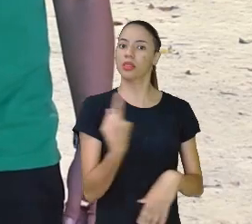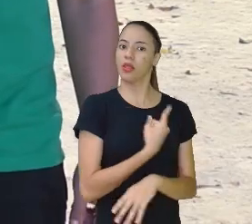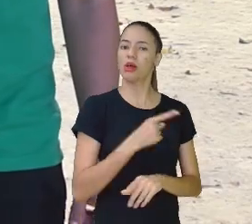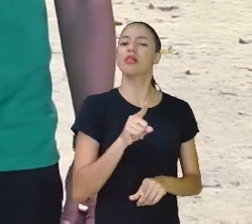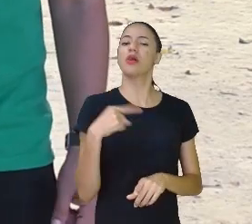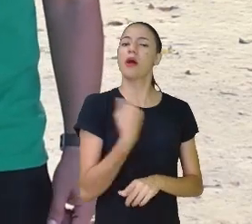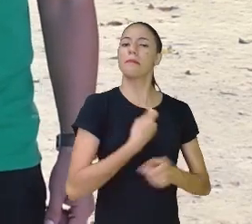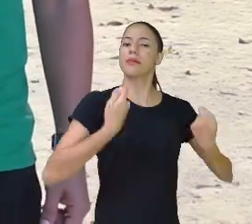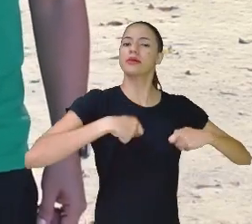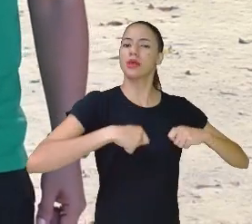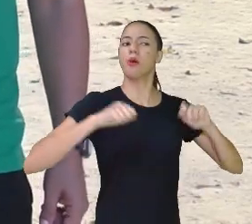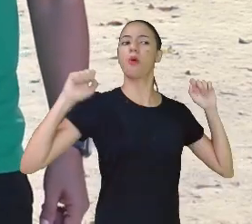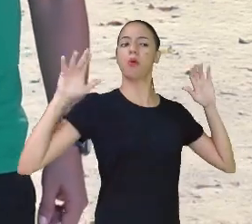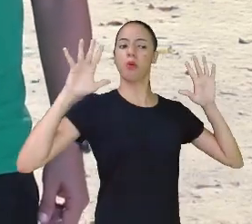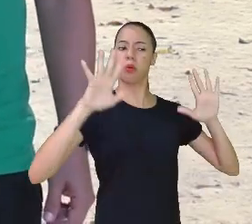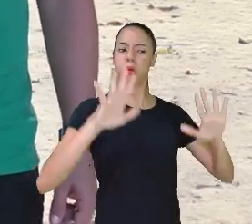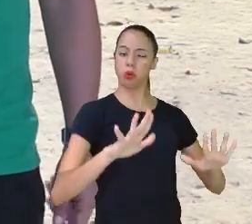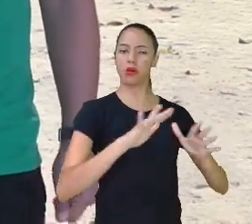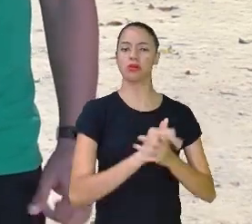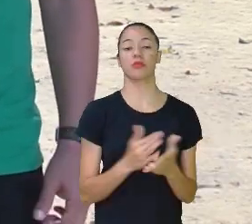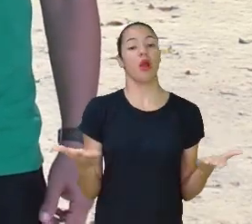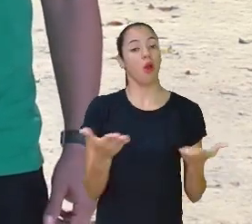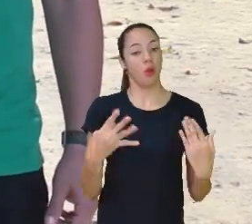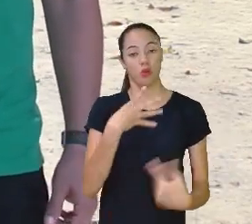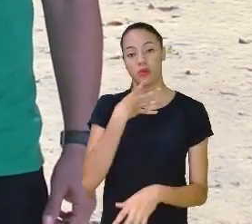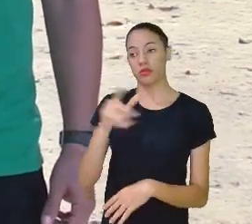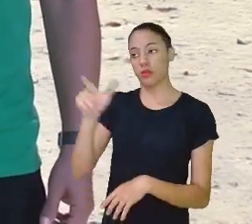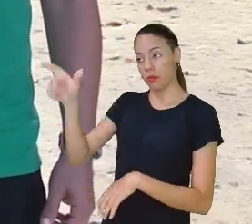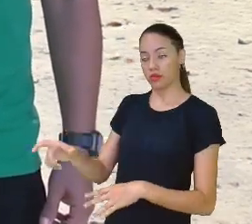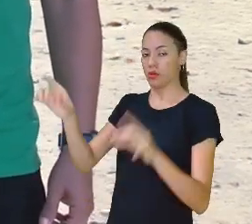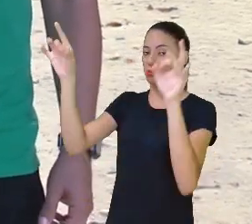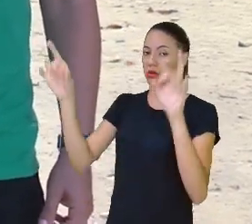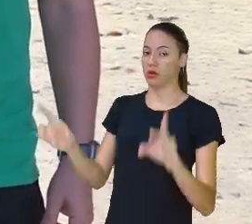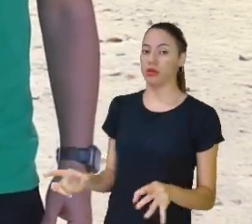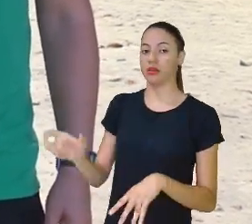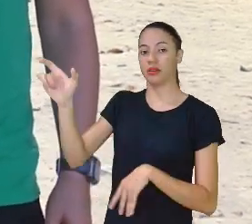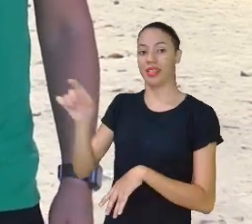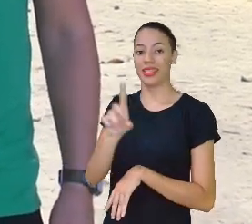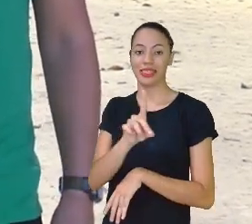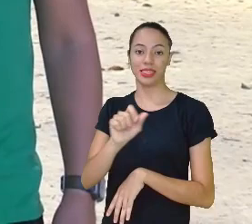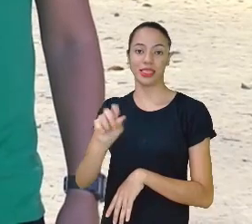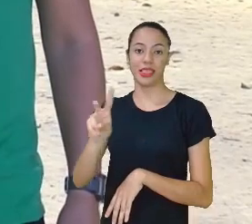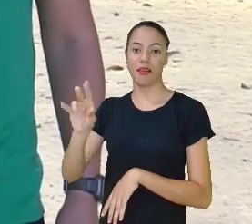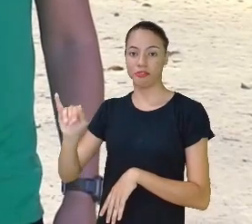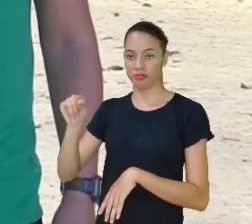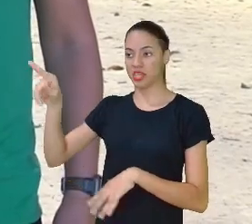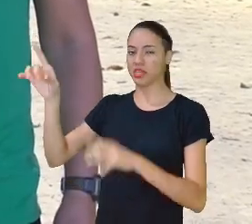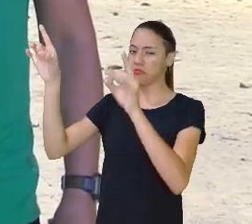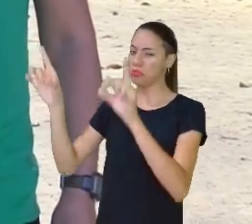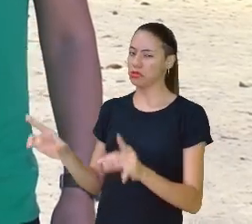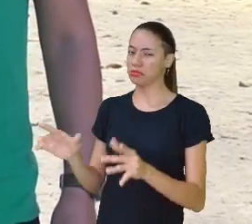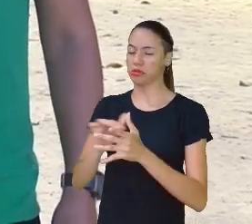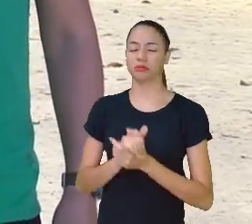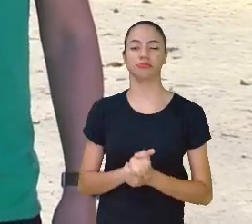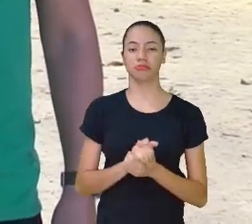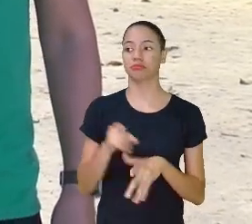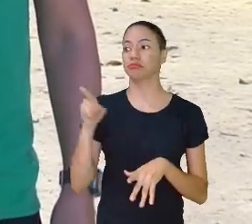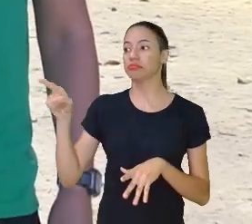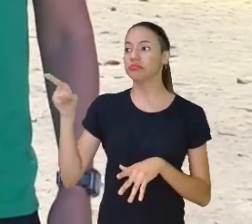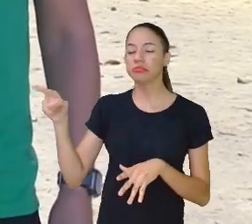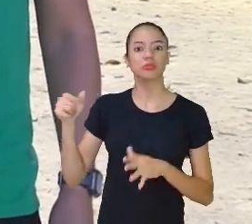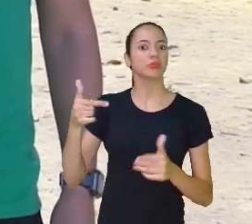mais dela. Então hoje nós vamos conhecer uma pessoa muito especial, que é o senhor Davi. E ele faz de algo